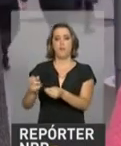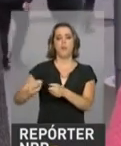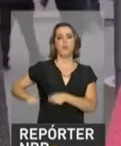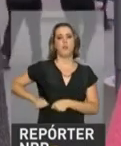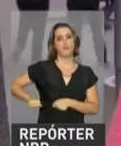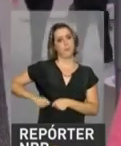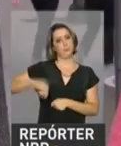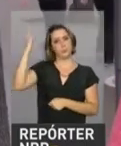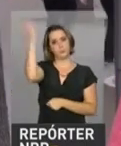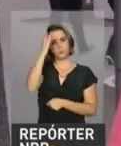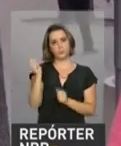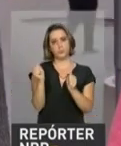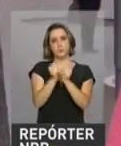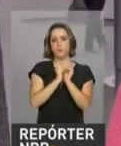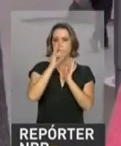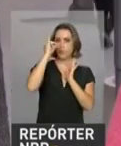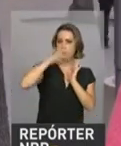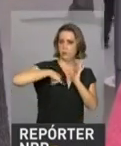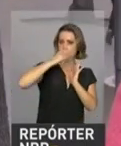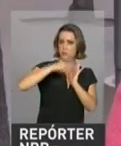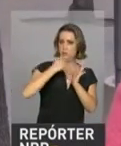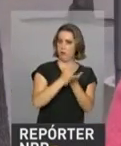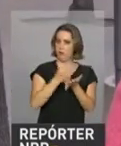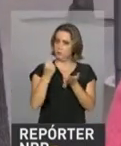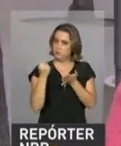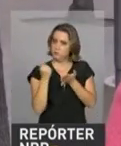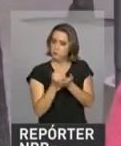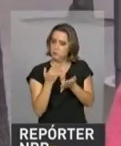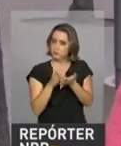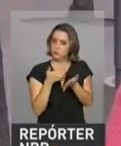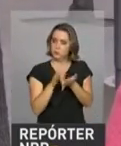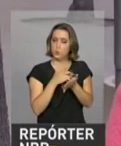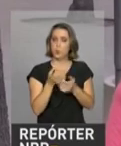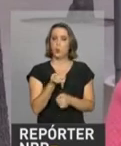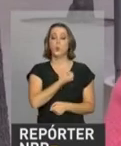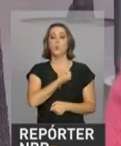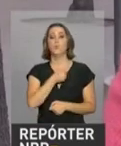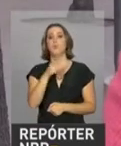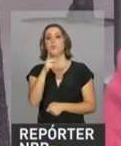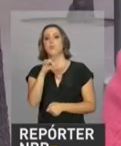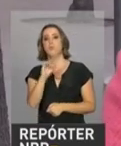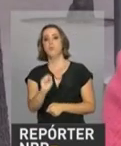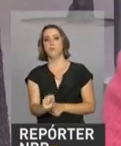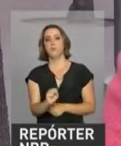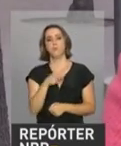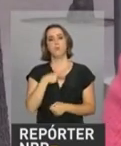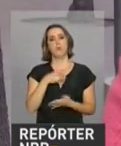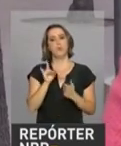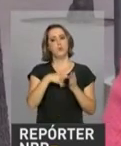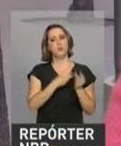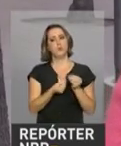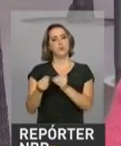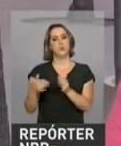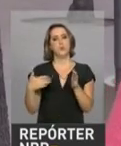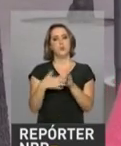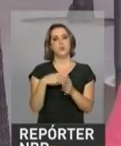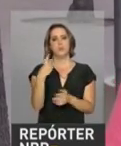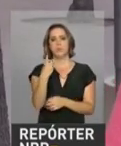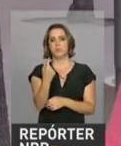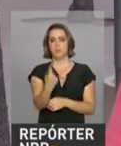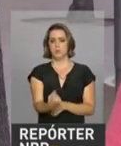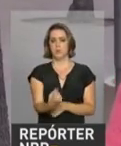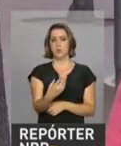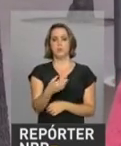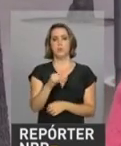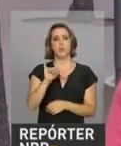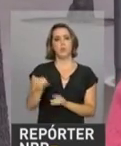junto com o documento de identificação, a carteira de trabalho e o número do PIS/PASEP. O prazo para entregar os documentos é até 31 de julho